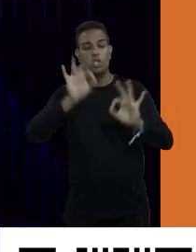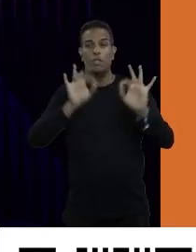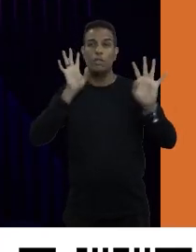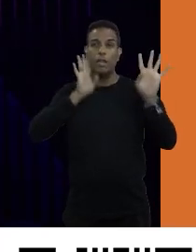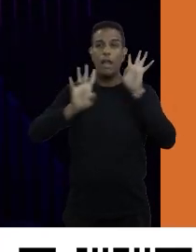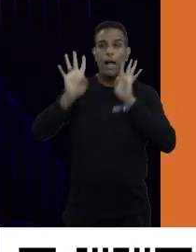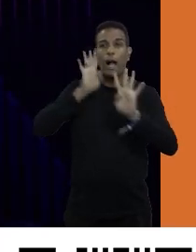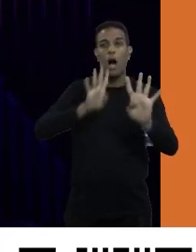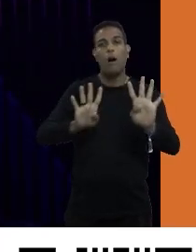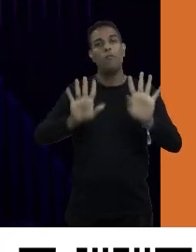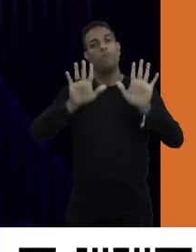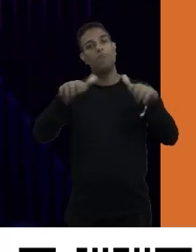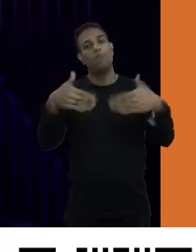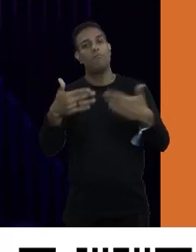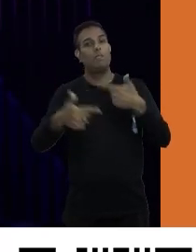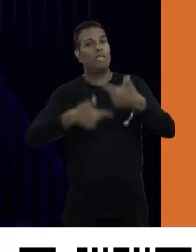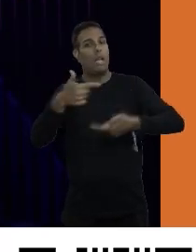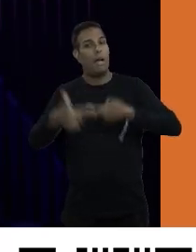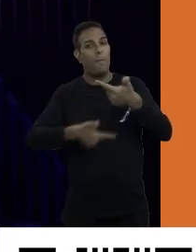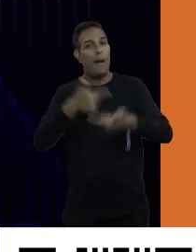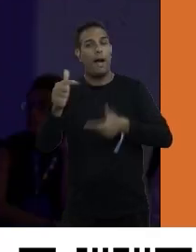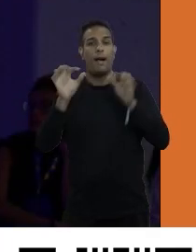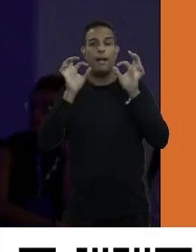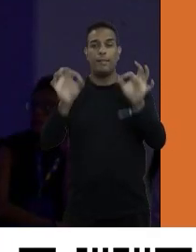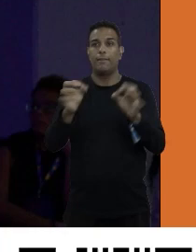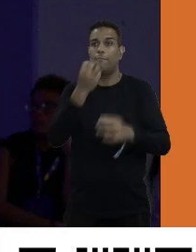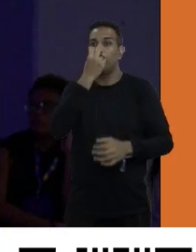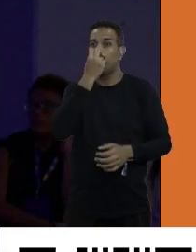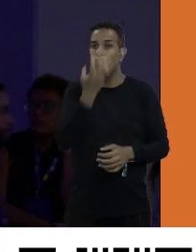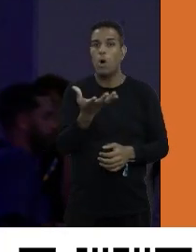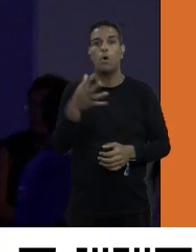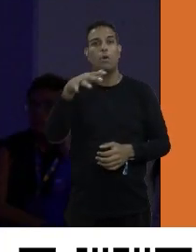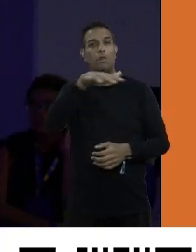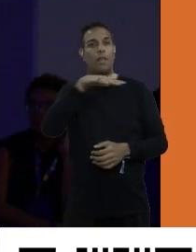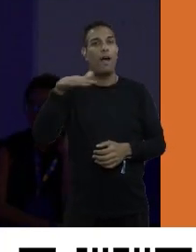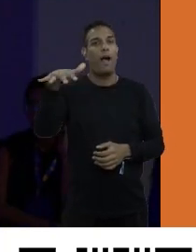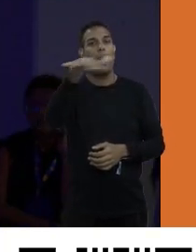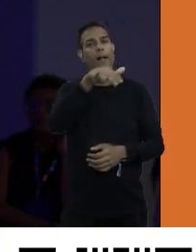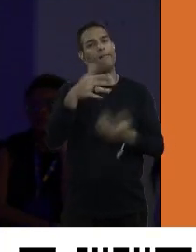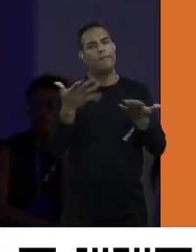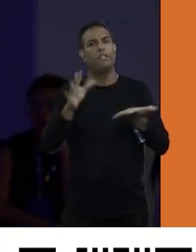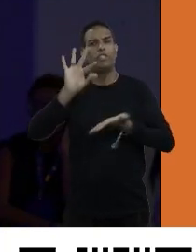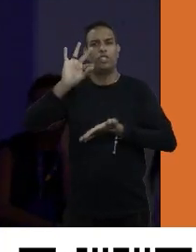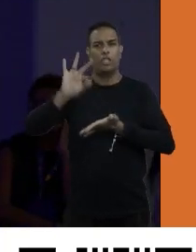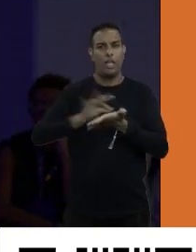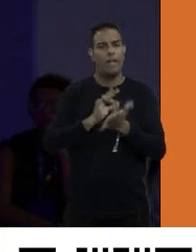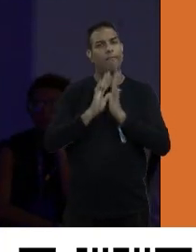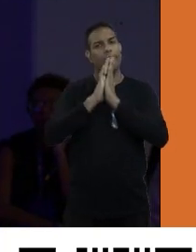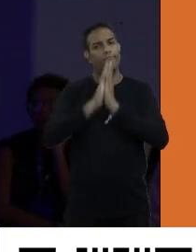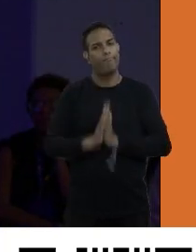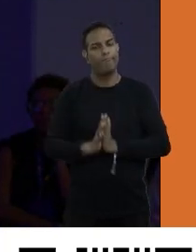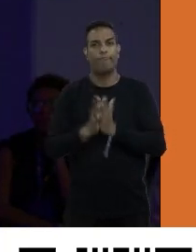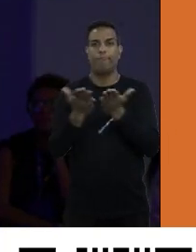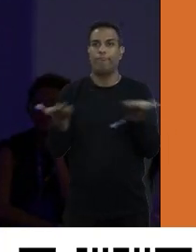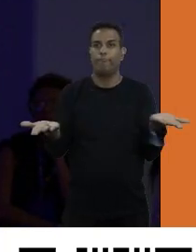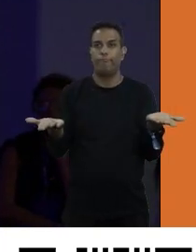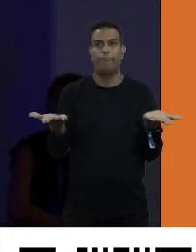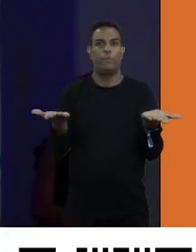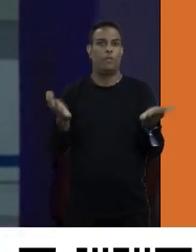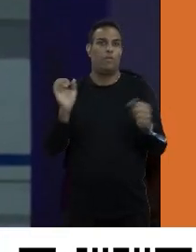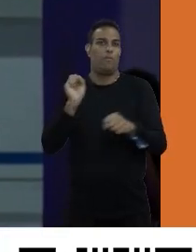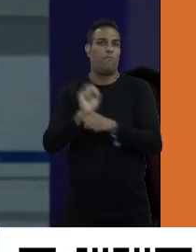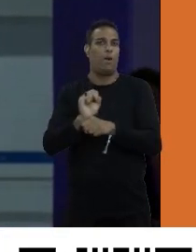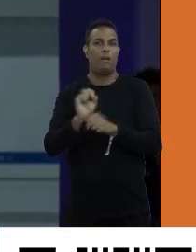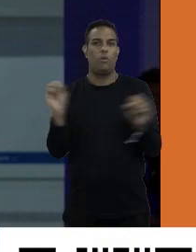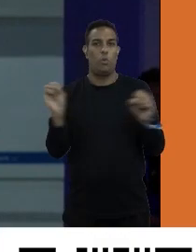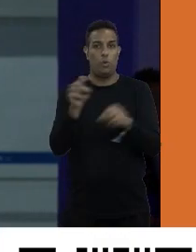ou a empresa que você trabalha tem um projeto bacana nessas duas áreas, se inscreva, gente. E aí vamos para... Quer dizer, eu não vou para Nova York,